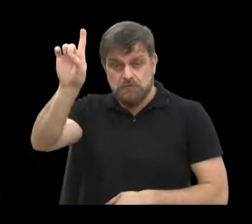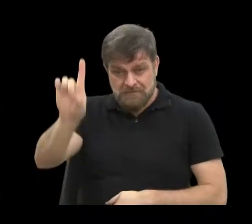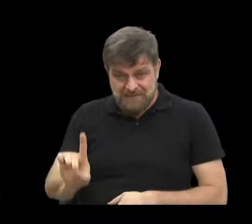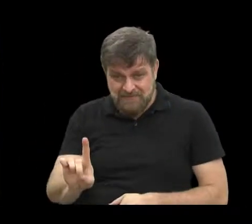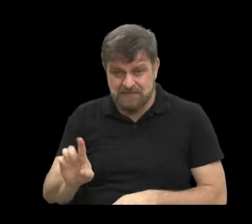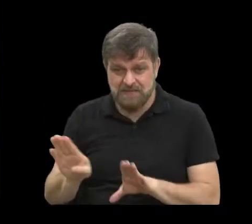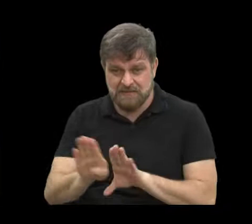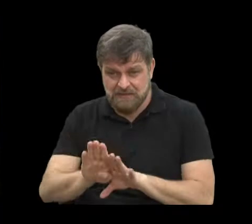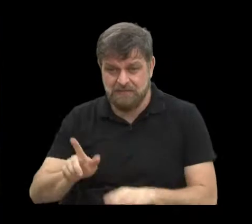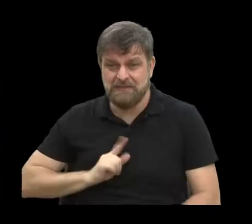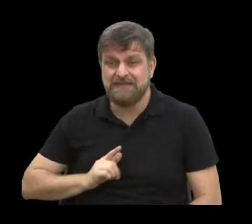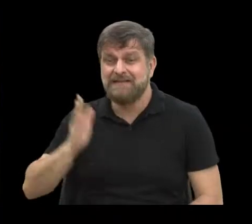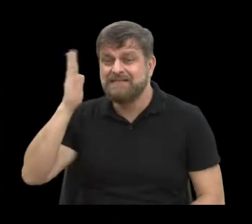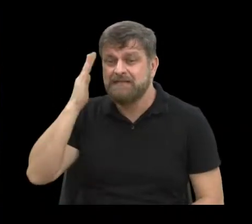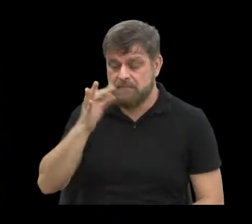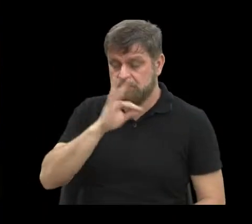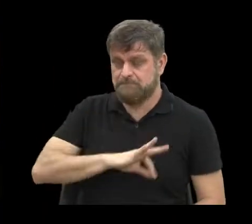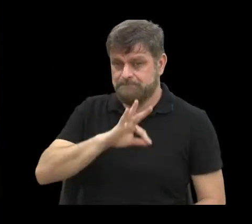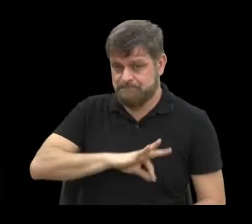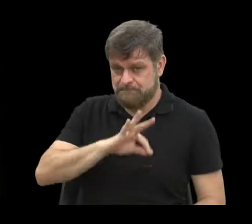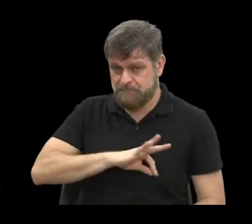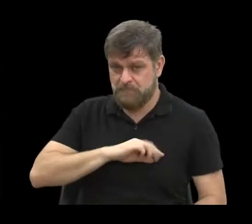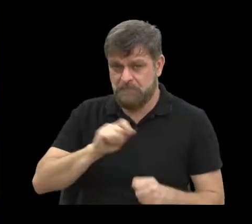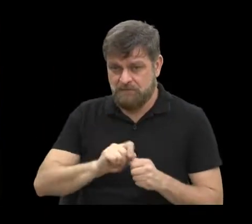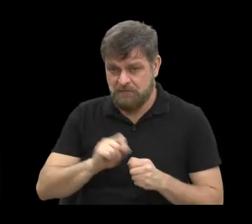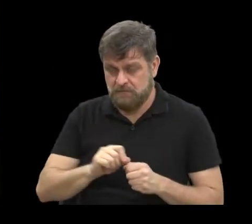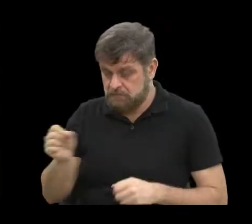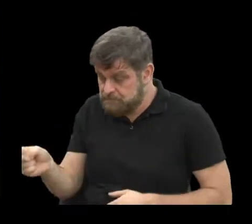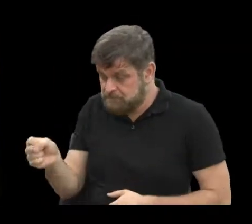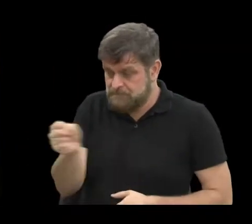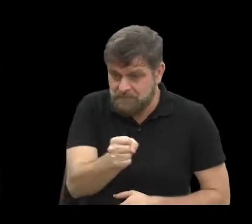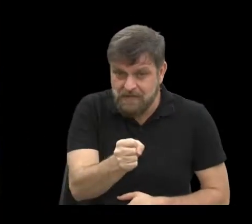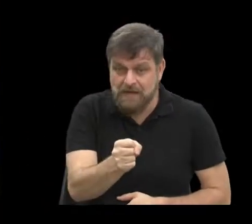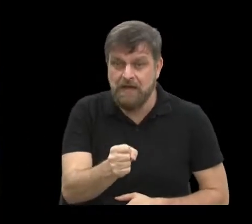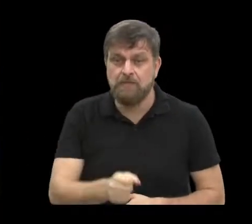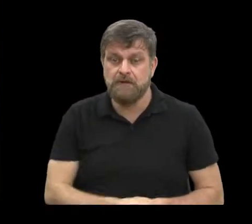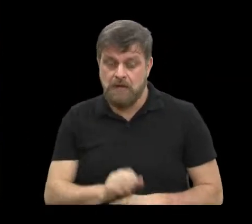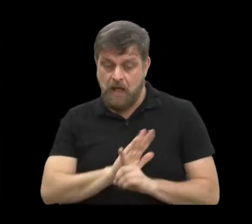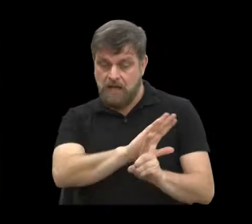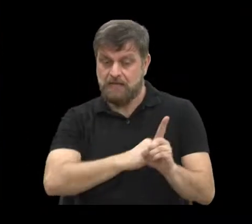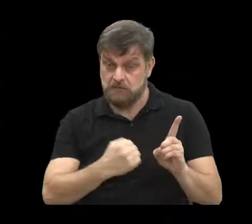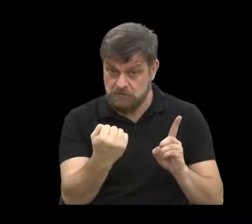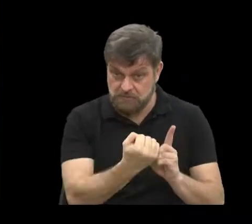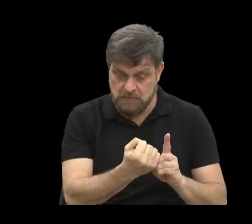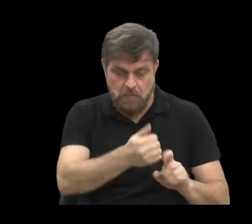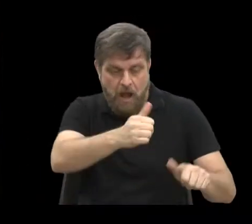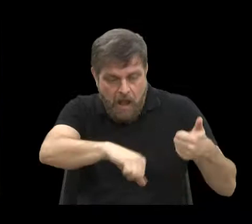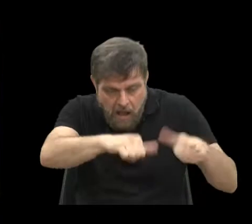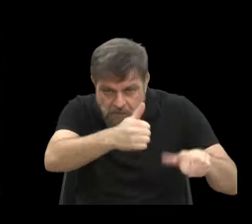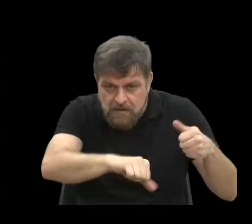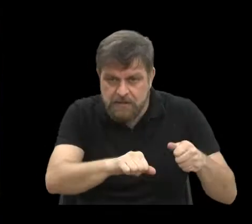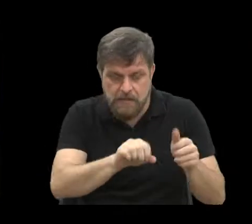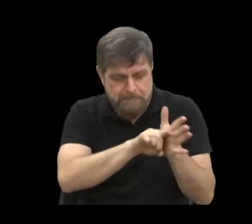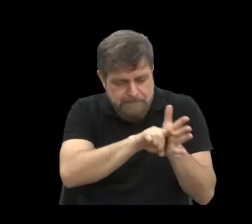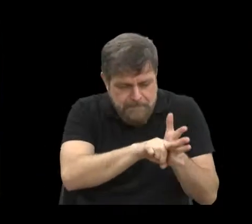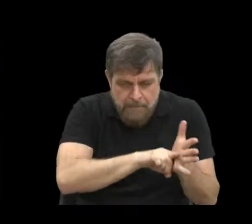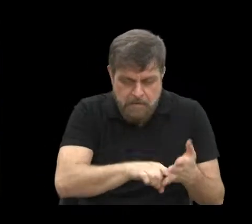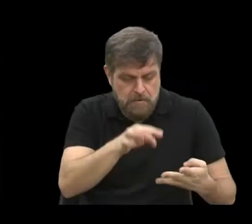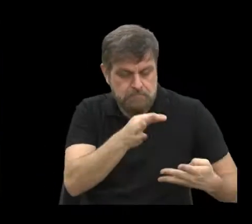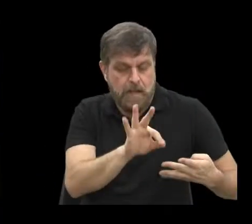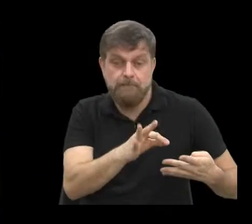atendendo o critério de renda, vai encaminhar a pessoa para avaliação social e médica, para verificar a questão